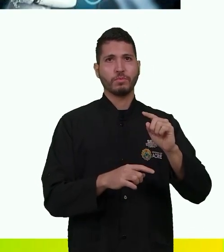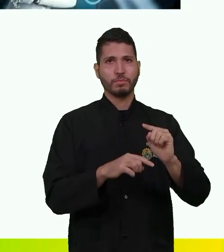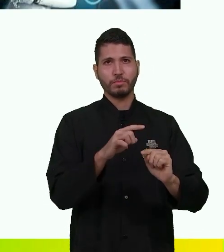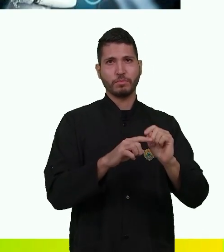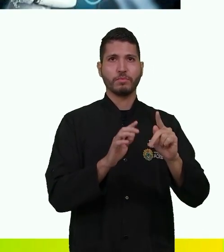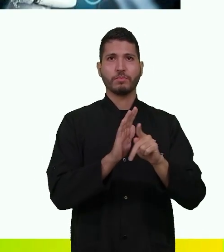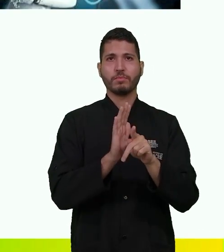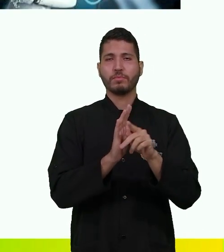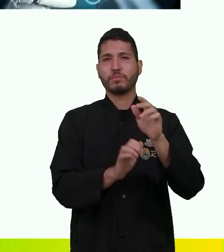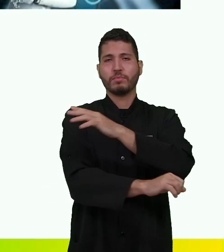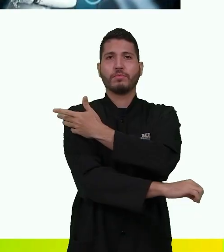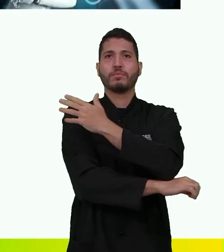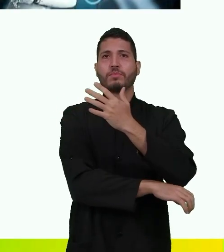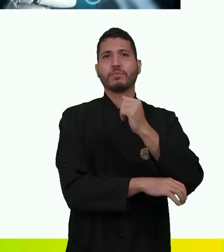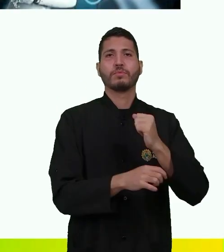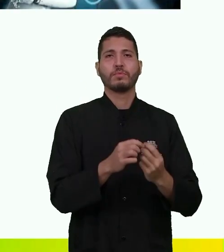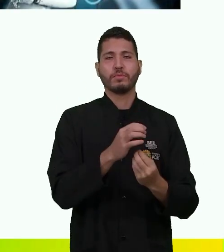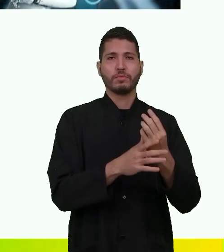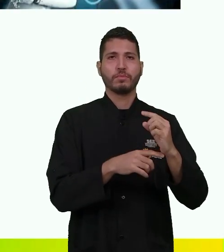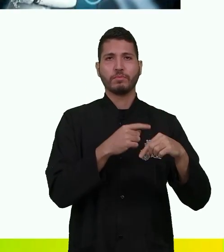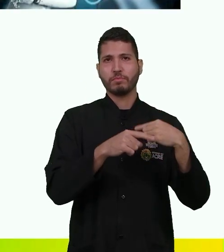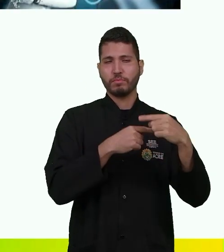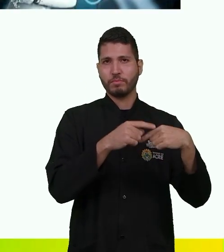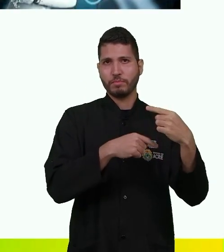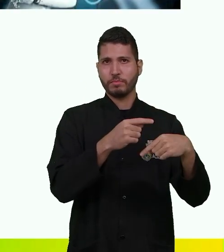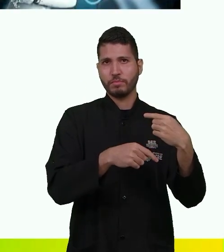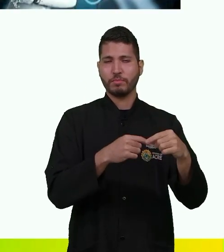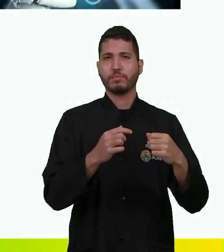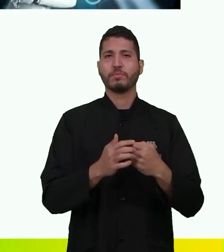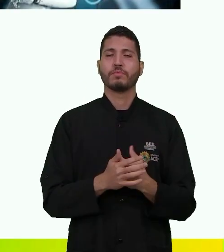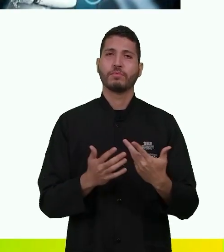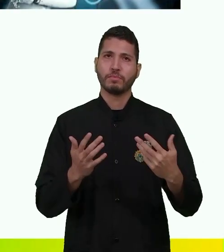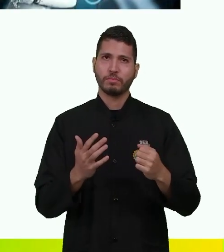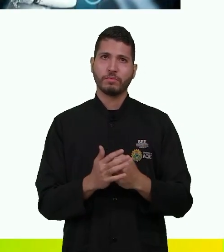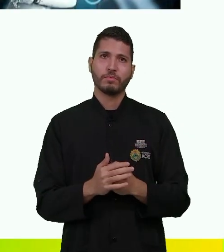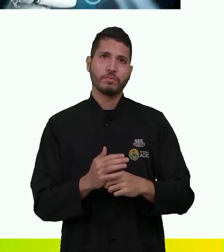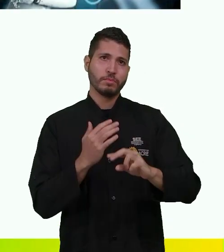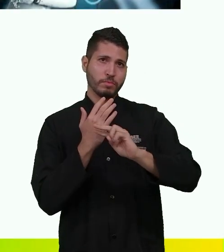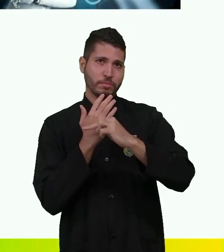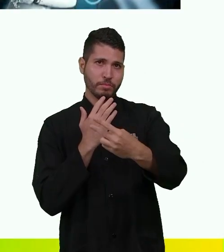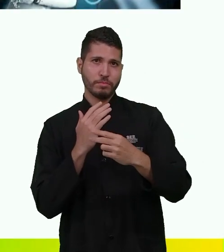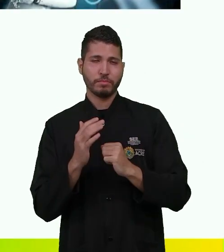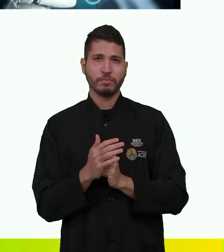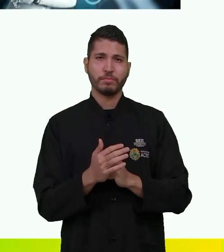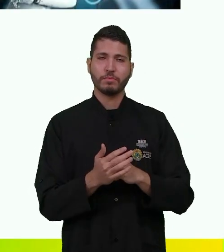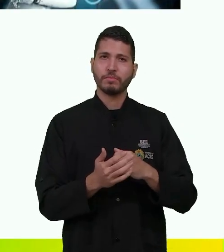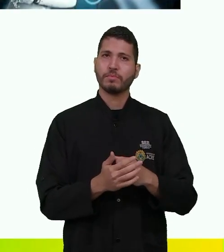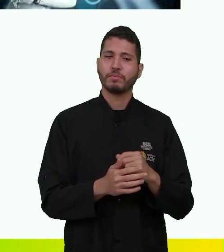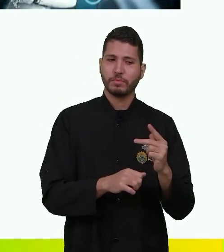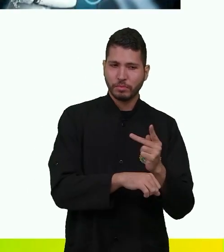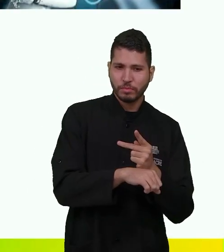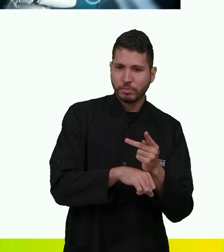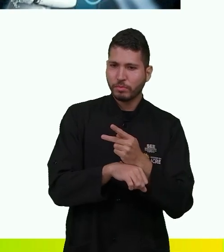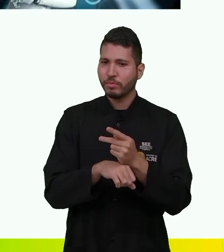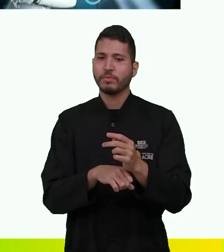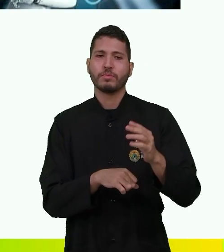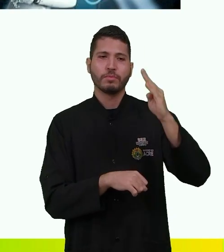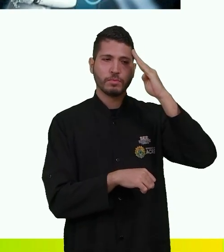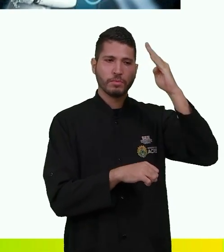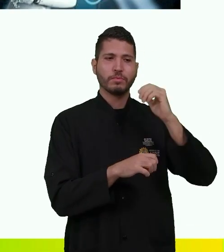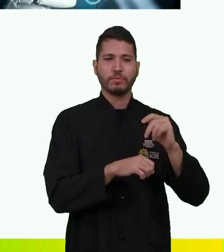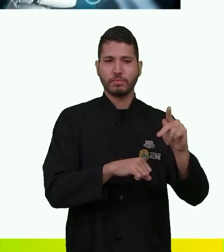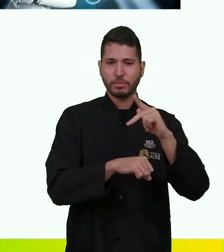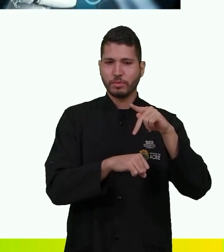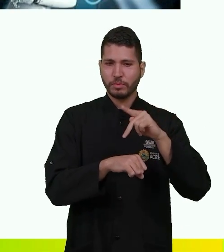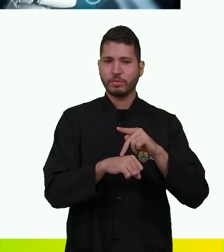matéria-prima para a indústria provocou a exploração intensiva de recursos naturais, principalmente nos países menos